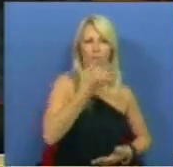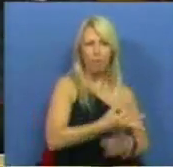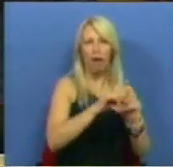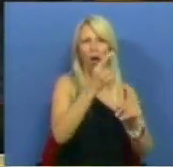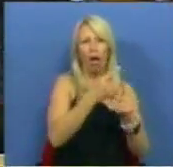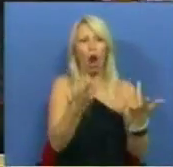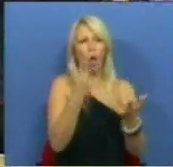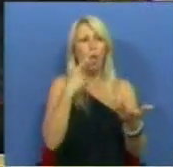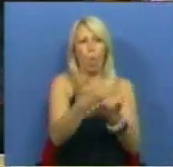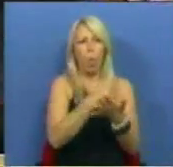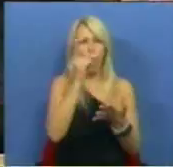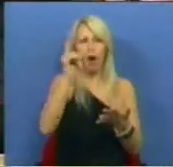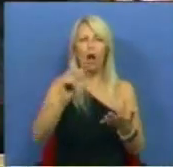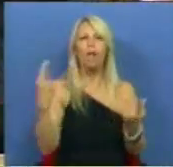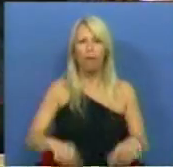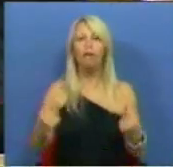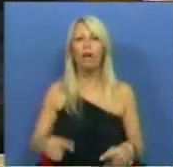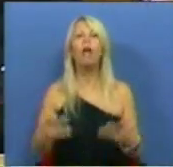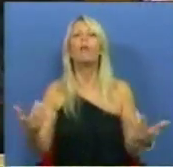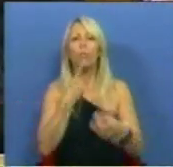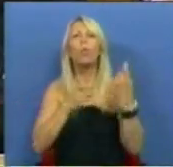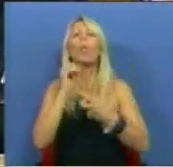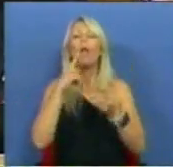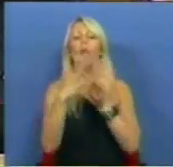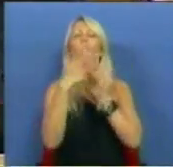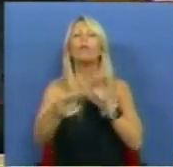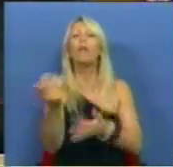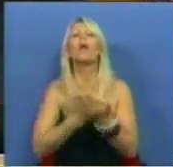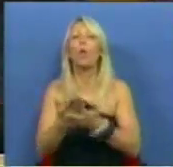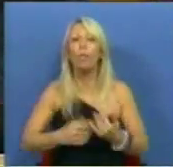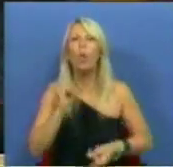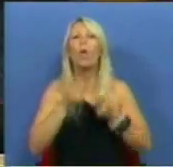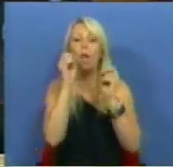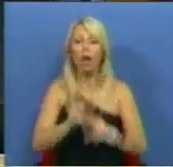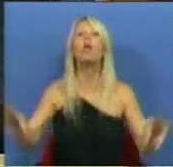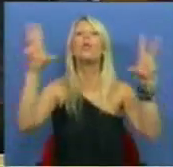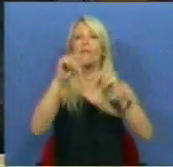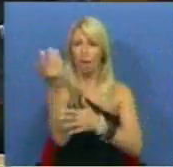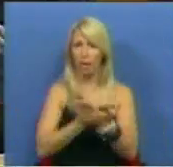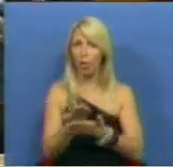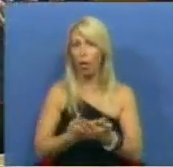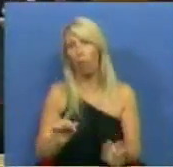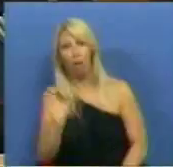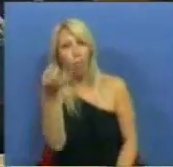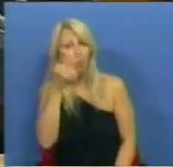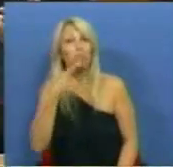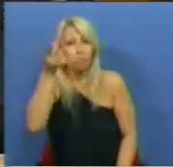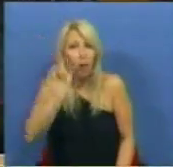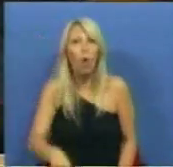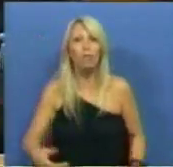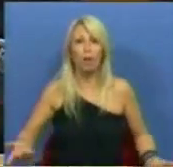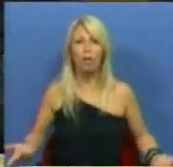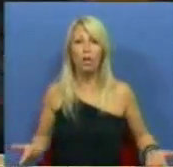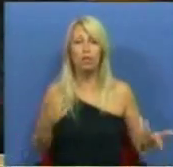Ministro, qual é o paradigma económico que nos traz cá? Qual é a novidade económica? Ou será que, mais uma vez, vai secundar